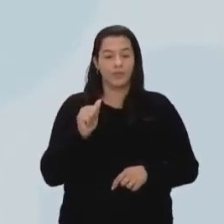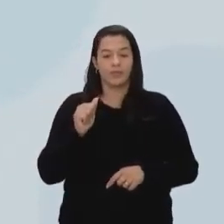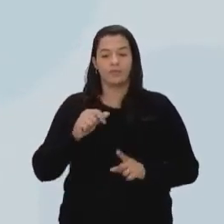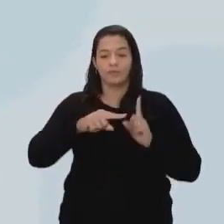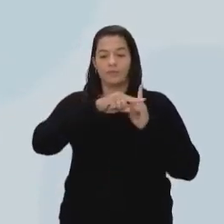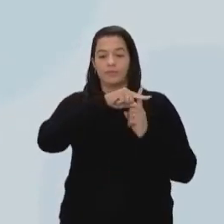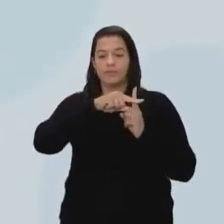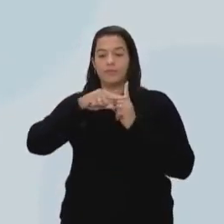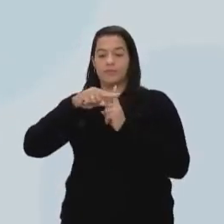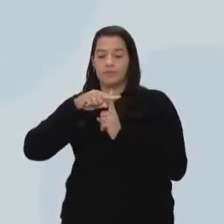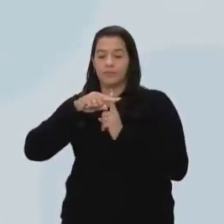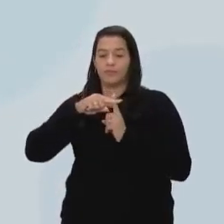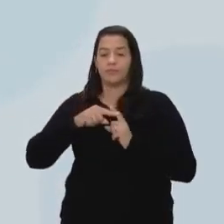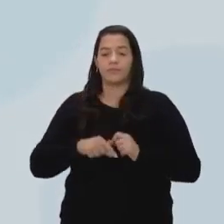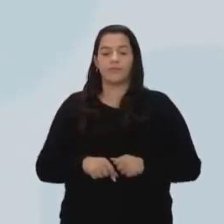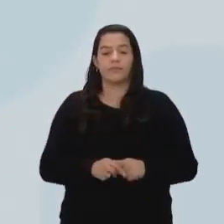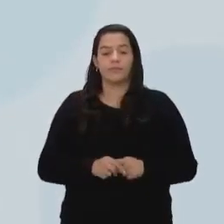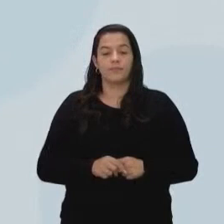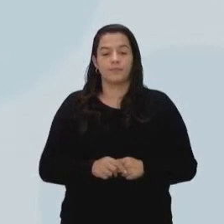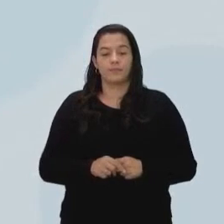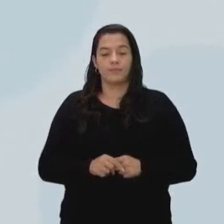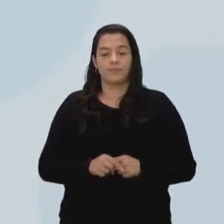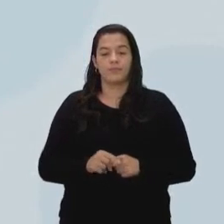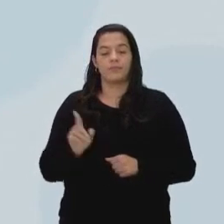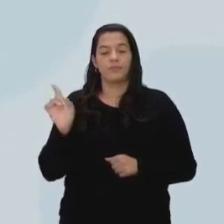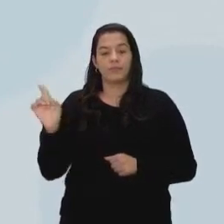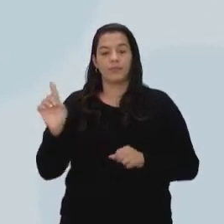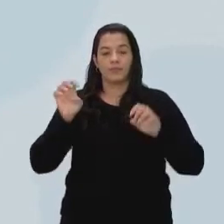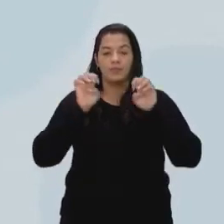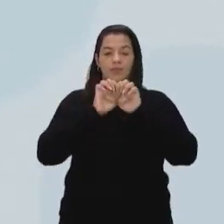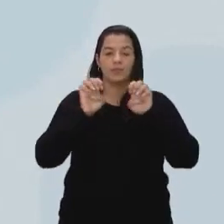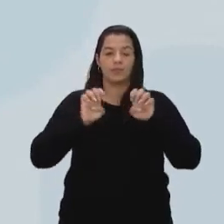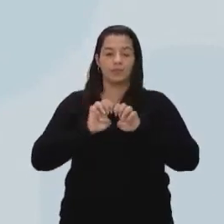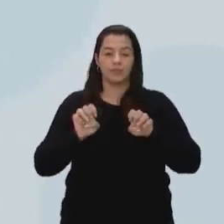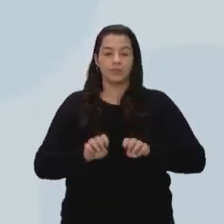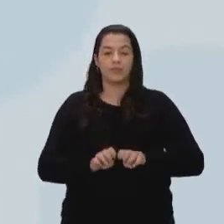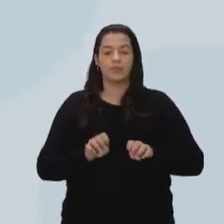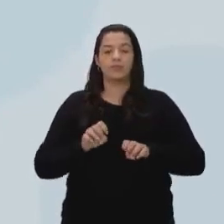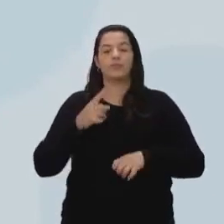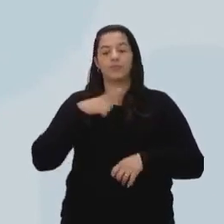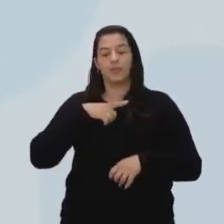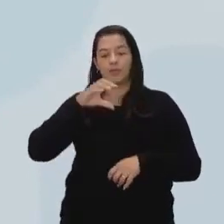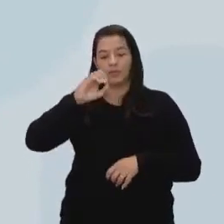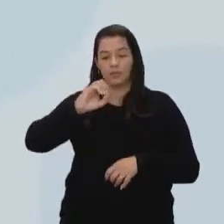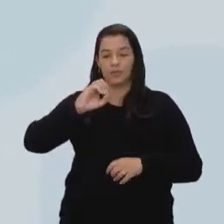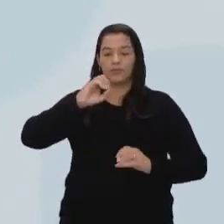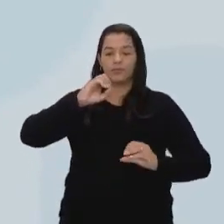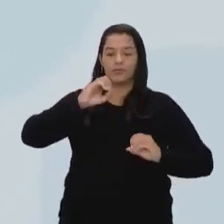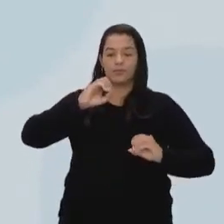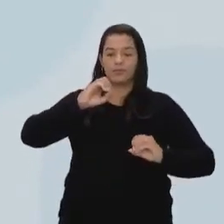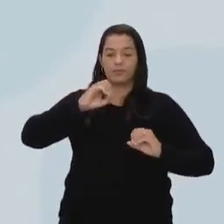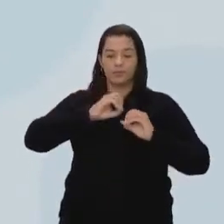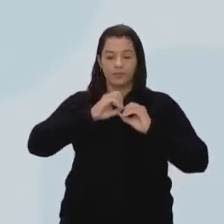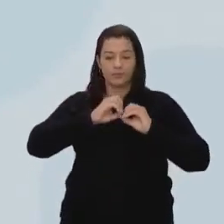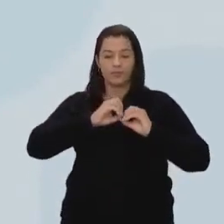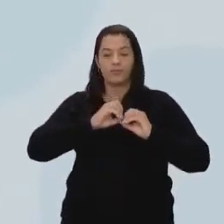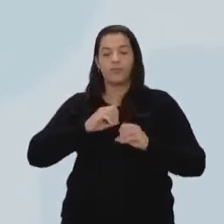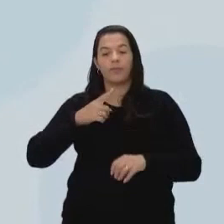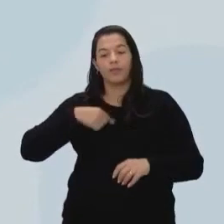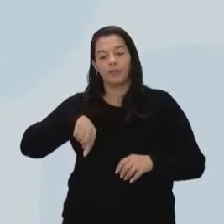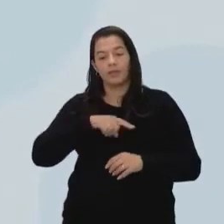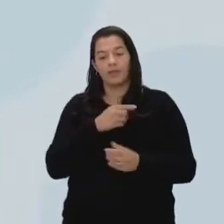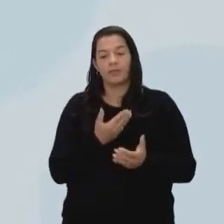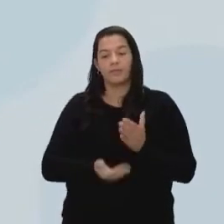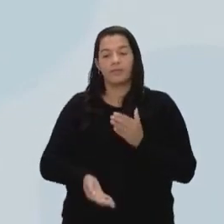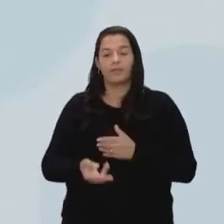sinaizinhos positivos. Então, nessa estrutura você tem uma ligação iônica que mostra que o cálcio, ao perder